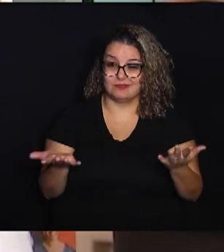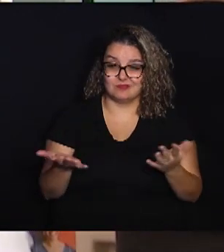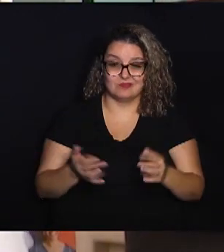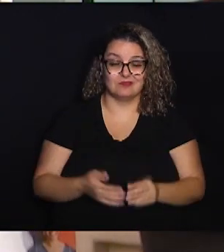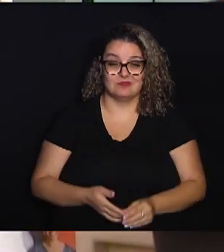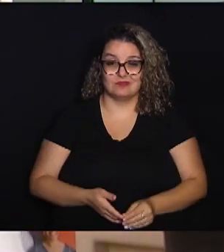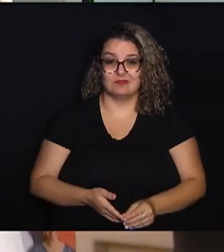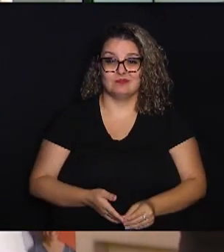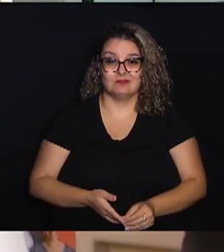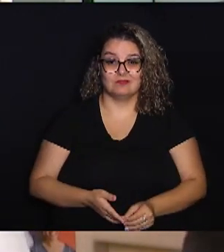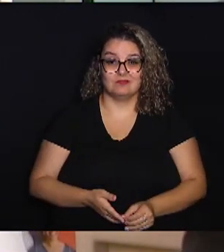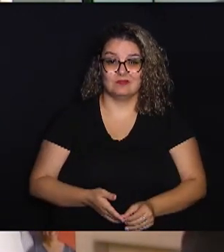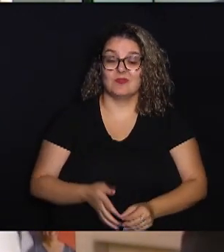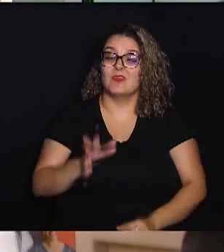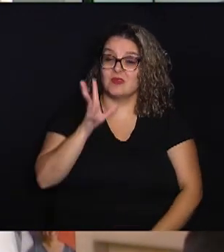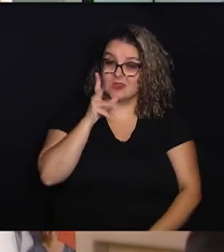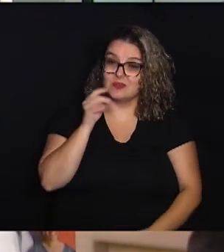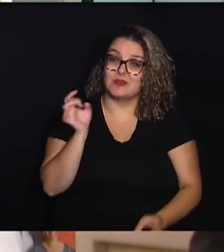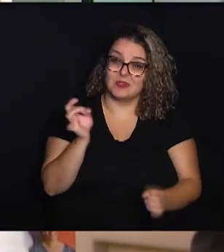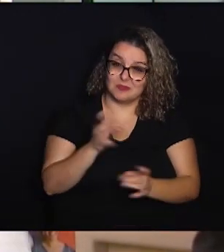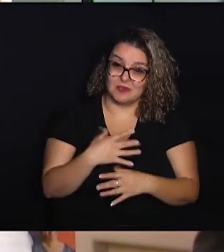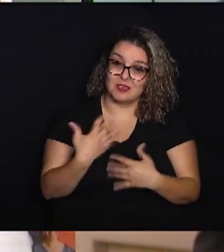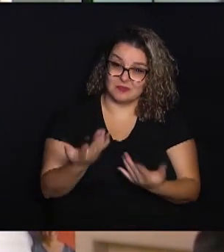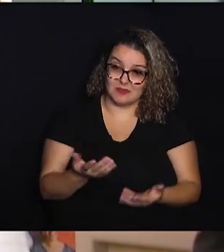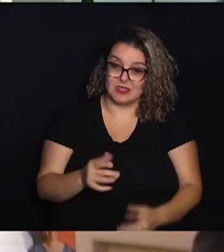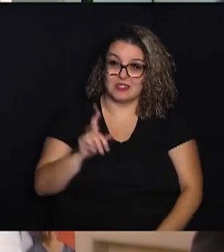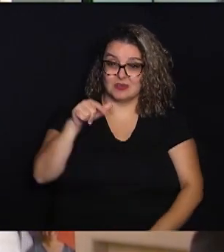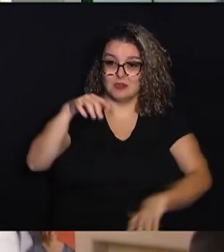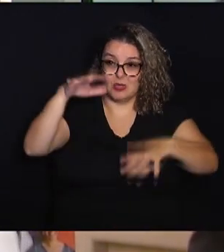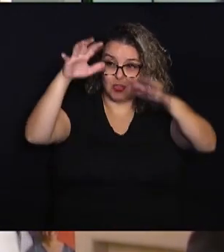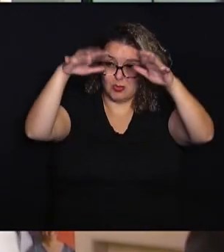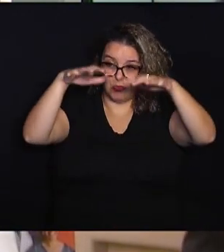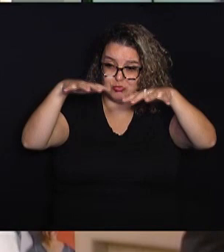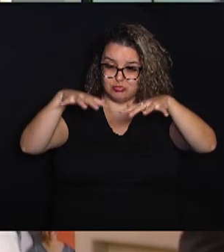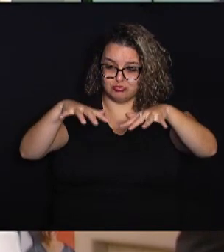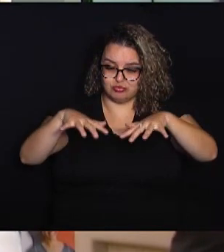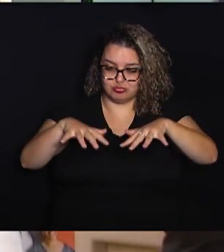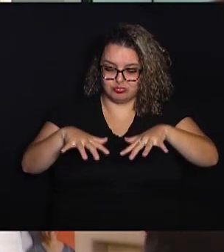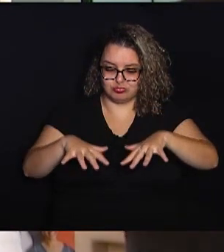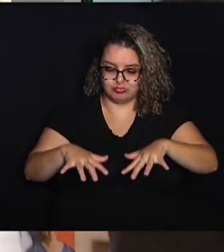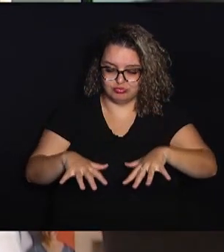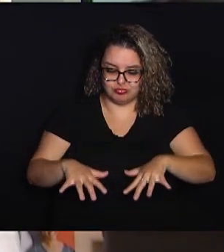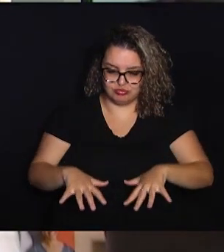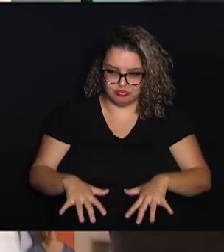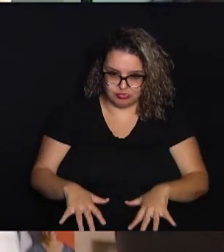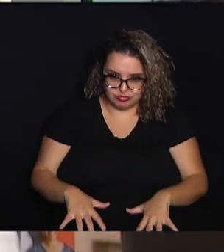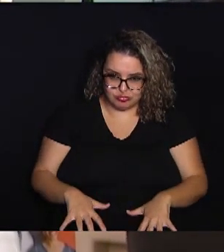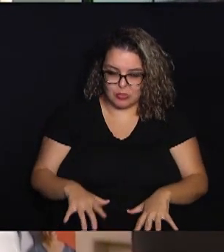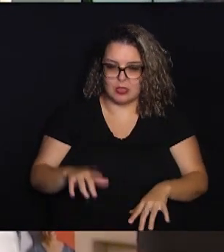não vai demorar para acabar, né? Após a água baixar, ainda vai ter muita coisa para ser feita, né? Então,